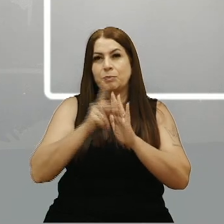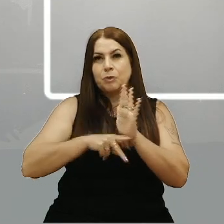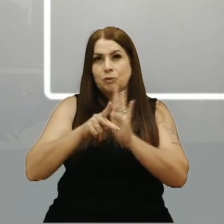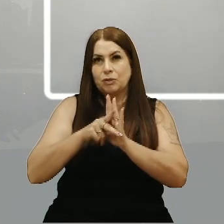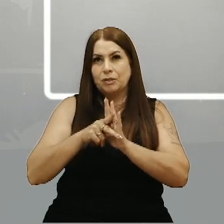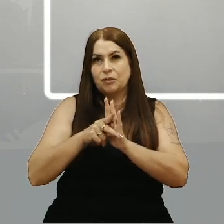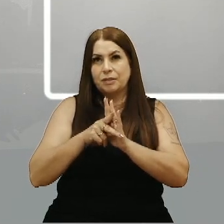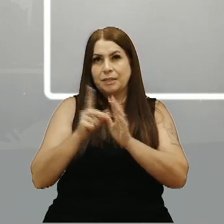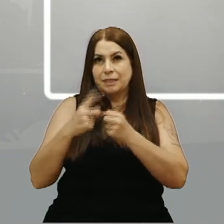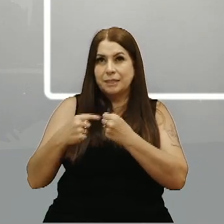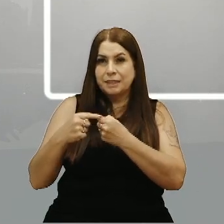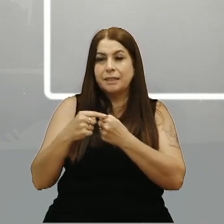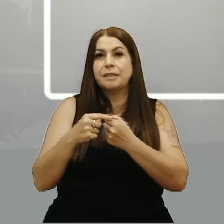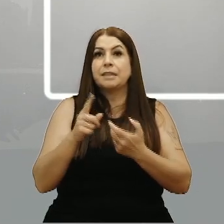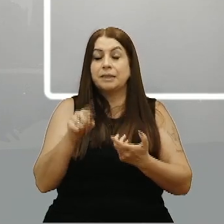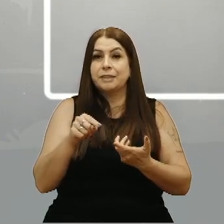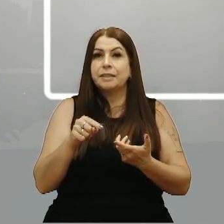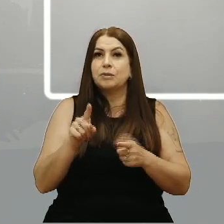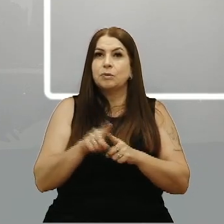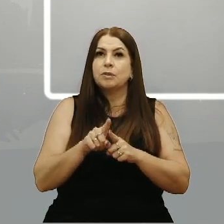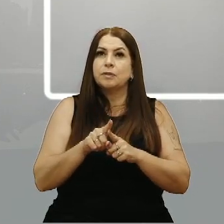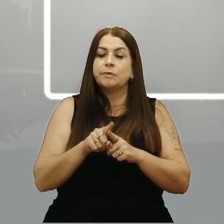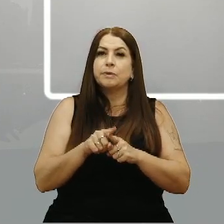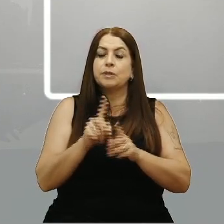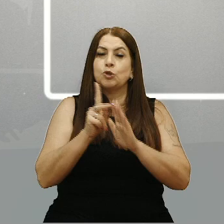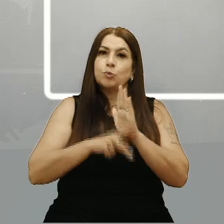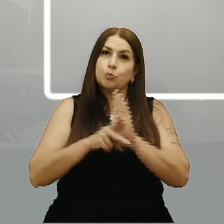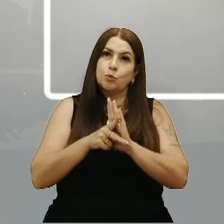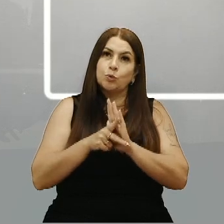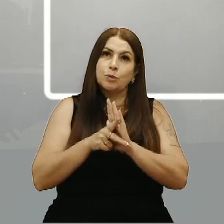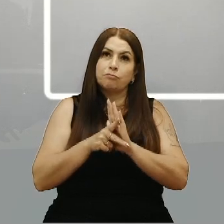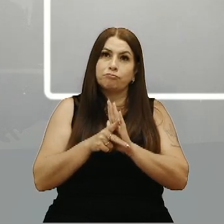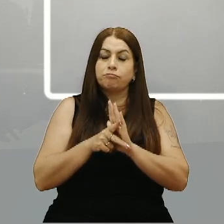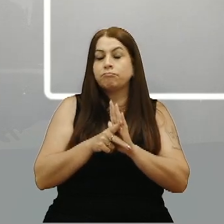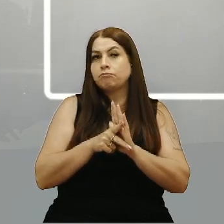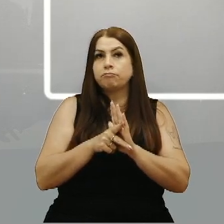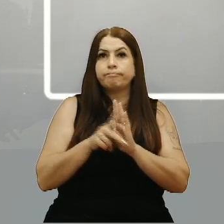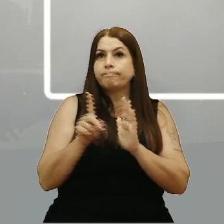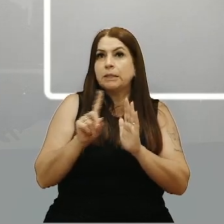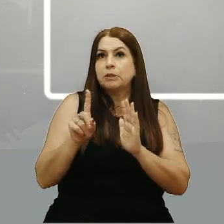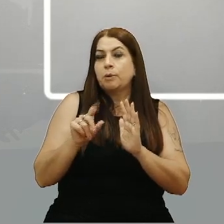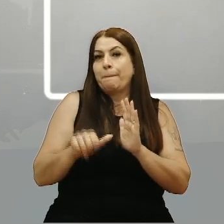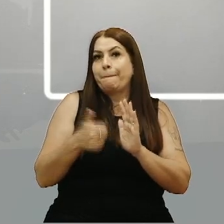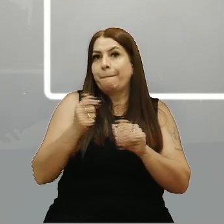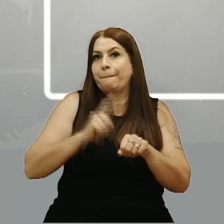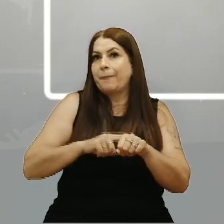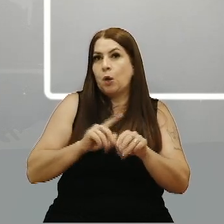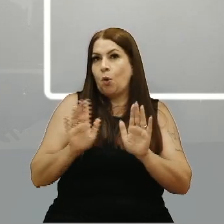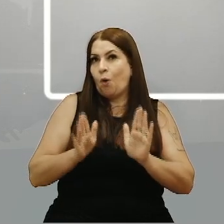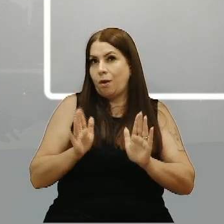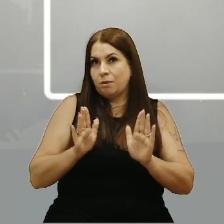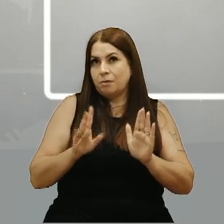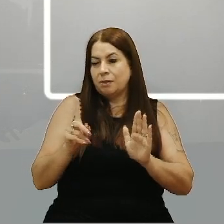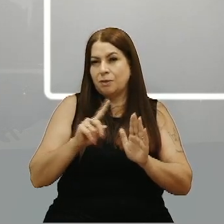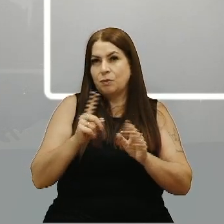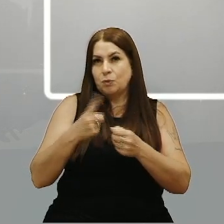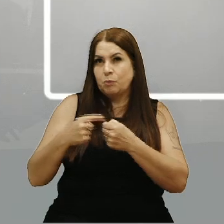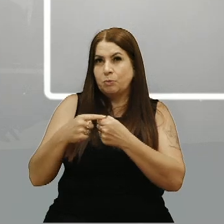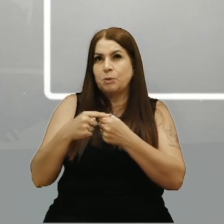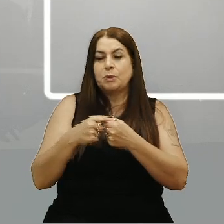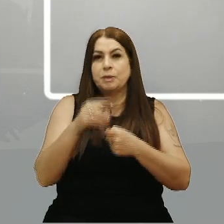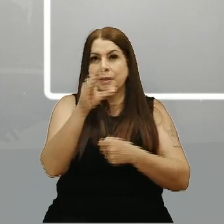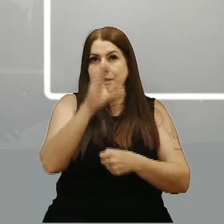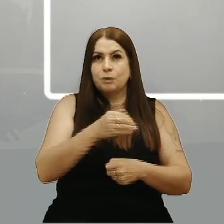mesmo de cidade, e nesse sentido, eu acho que esse projeto não vem na melhor hora, e não é isso que o município,